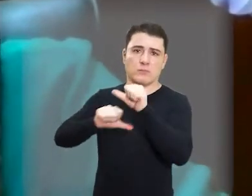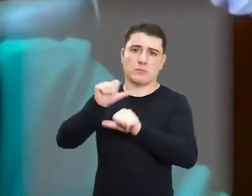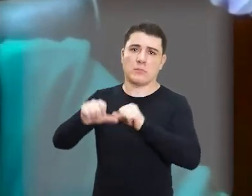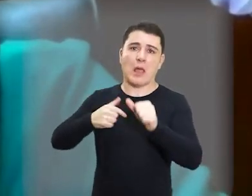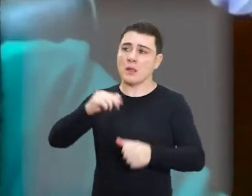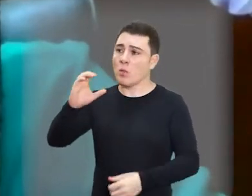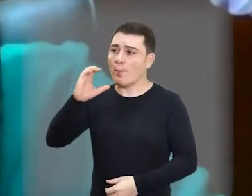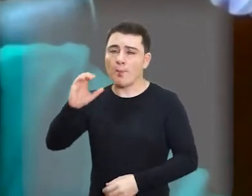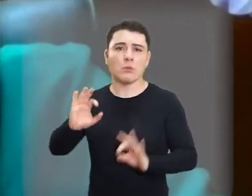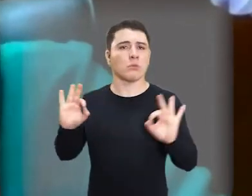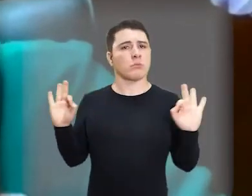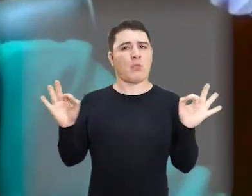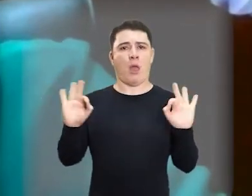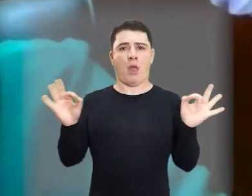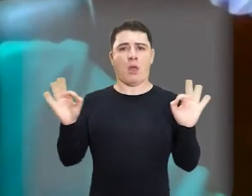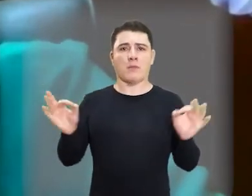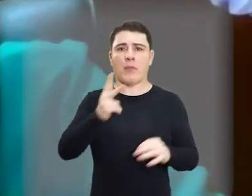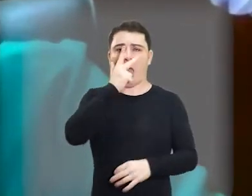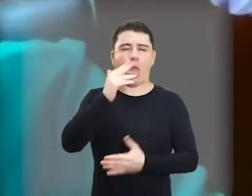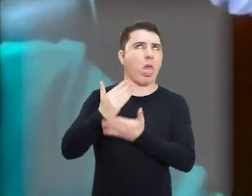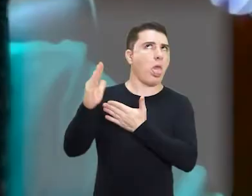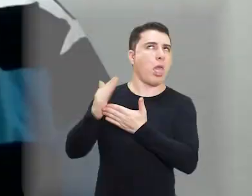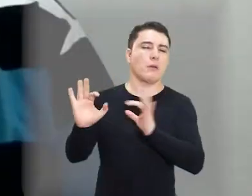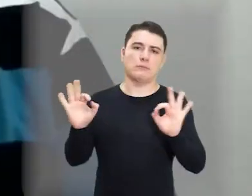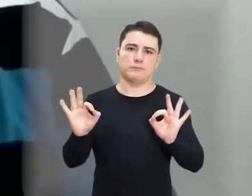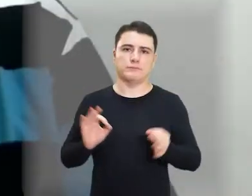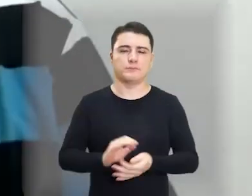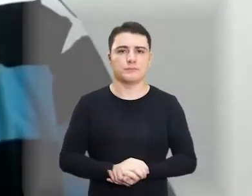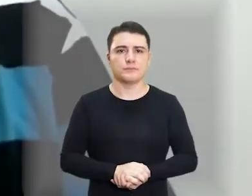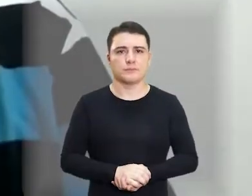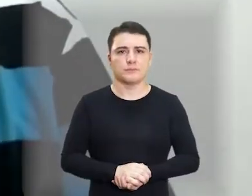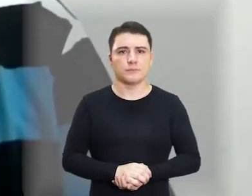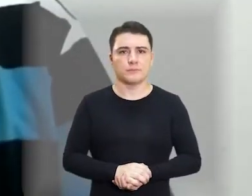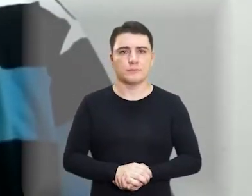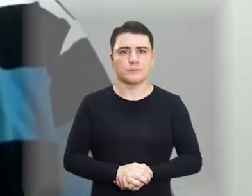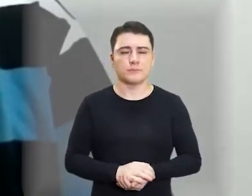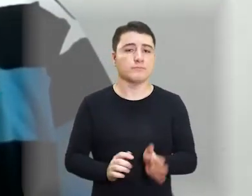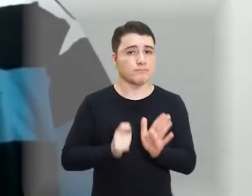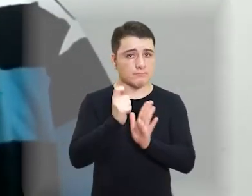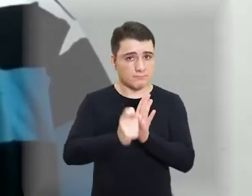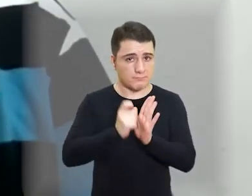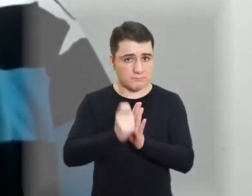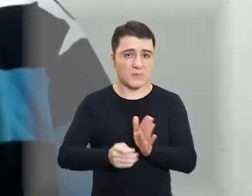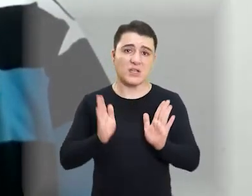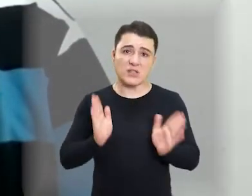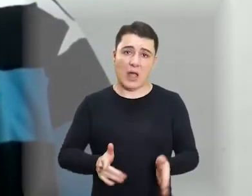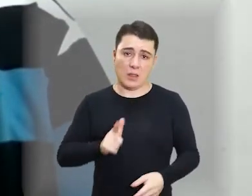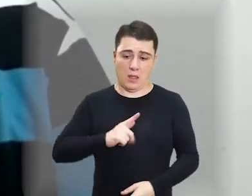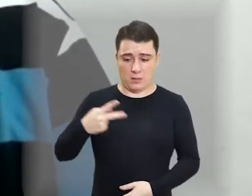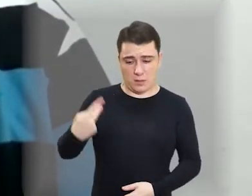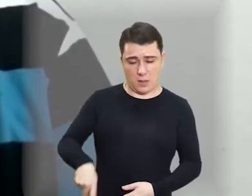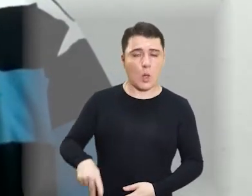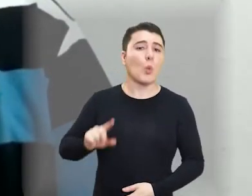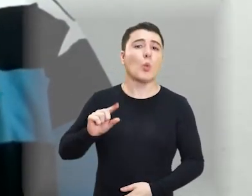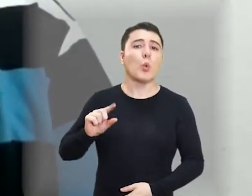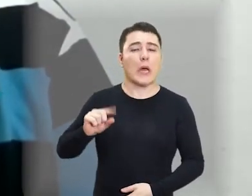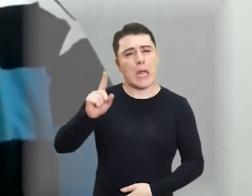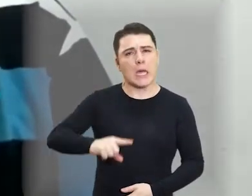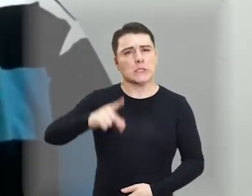não ser omisso, é não fingir que nada está acontecendo. Em Araraquara, nós já temos um histórico